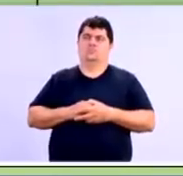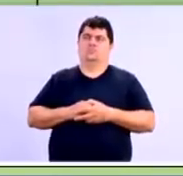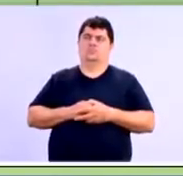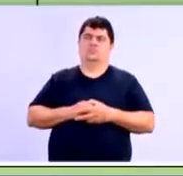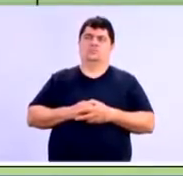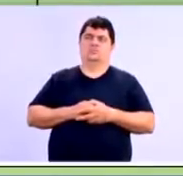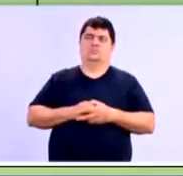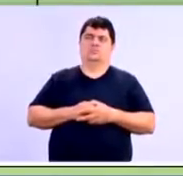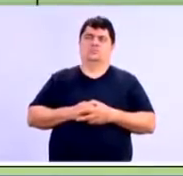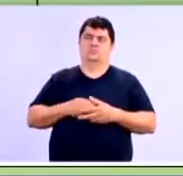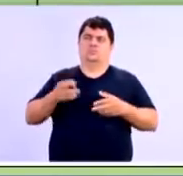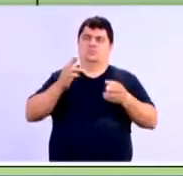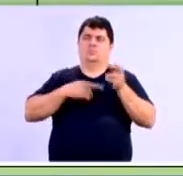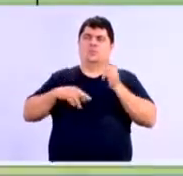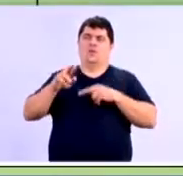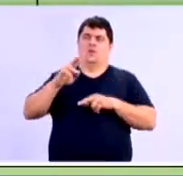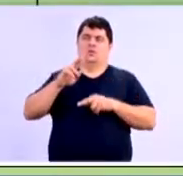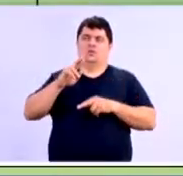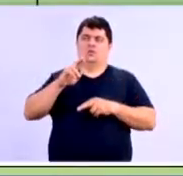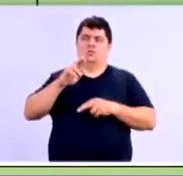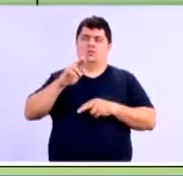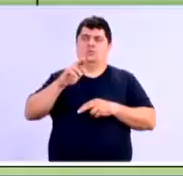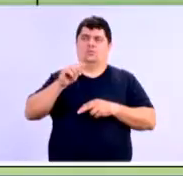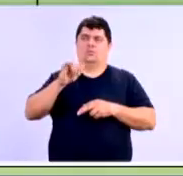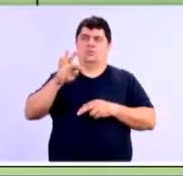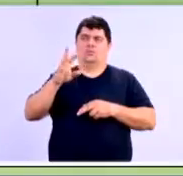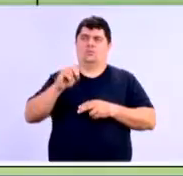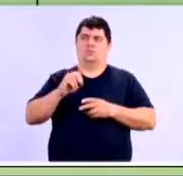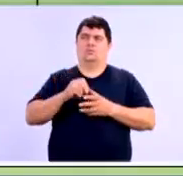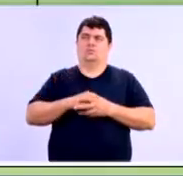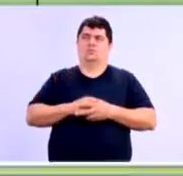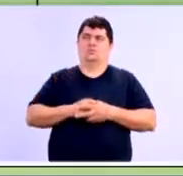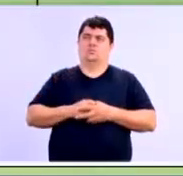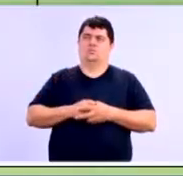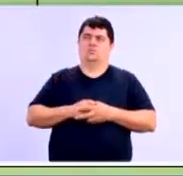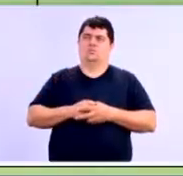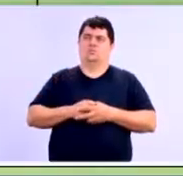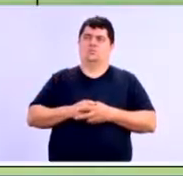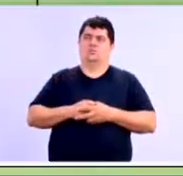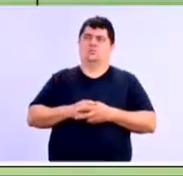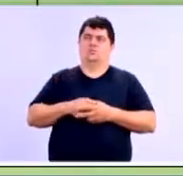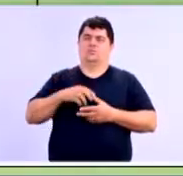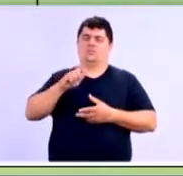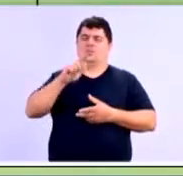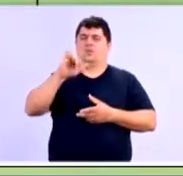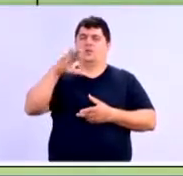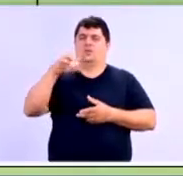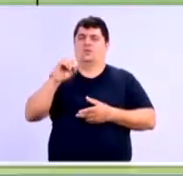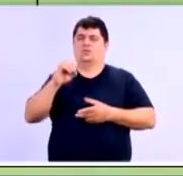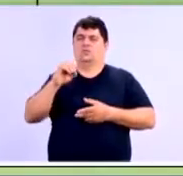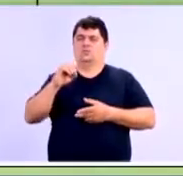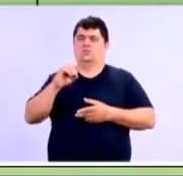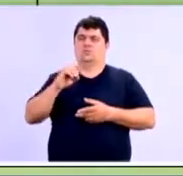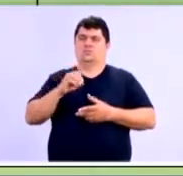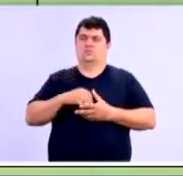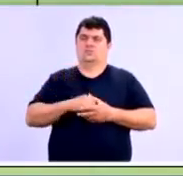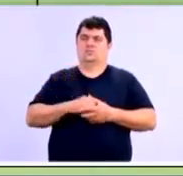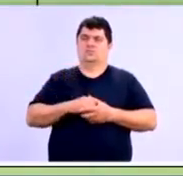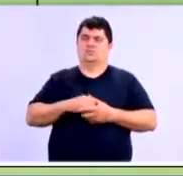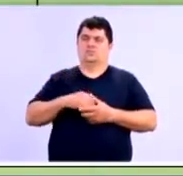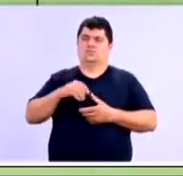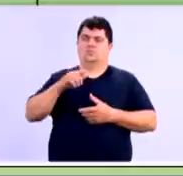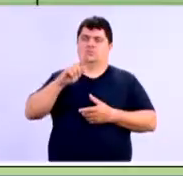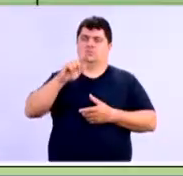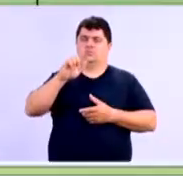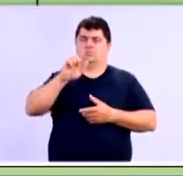e rentabilidade, que é o giro do ativo. Então o giro do ativo, qual a fórmula do giro do ativo, professora? Giro do